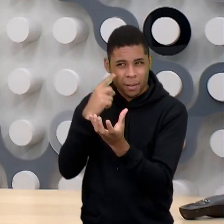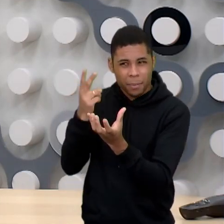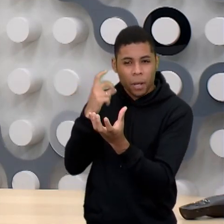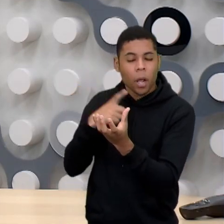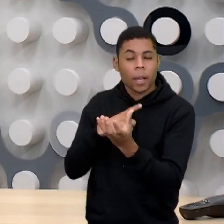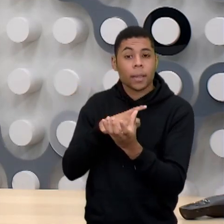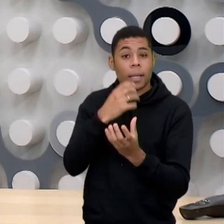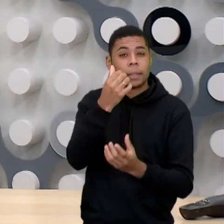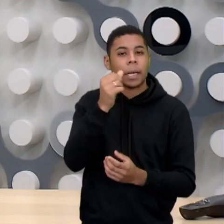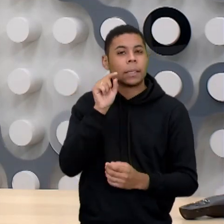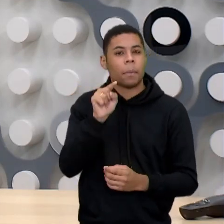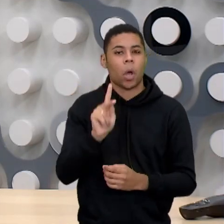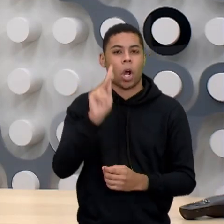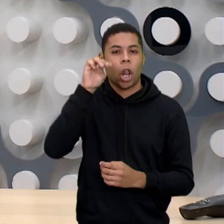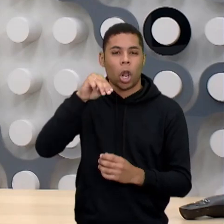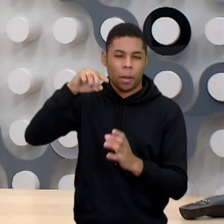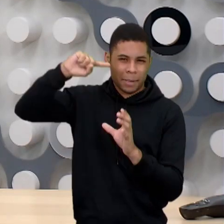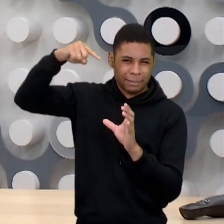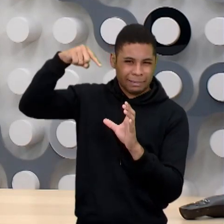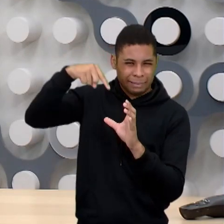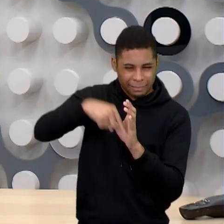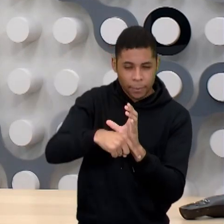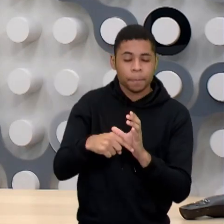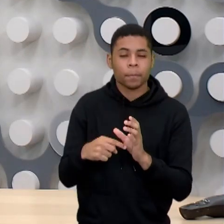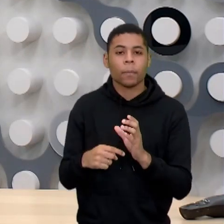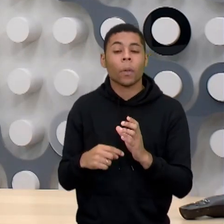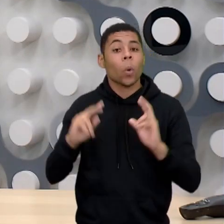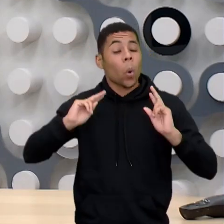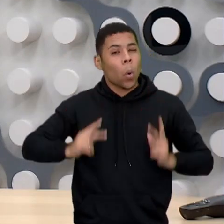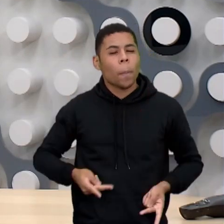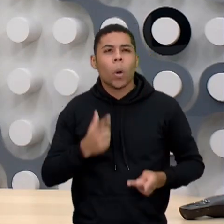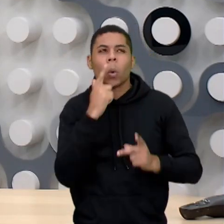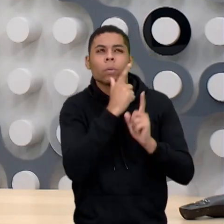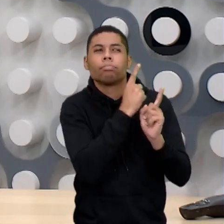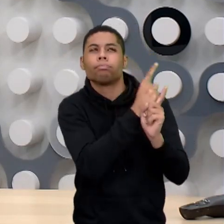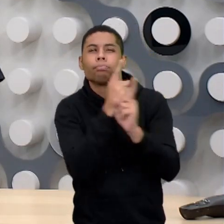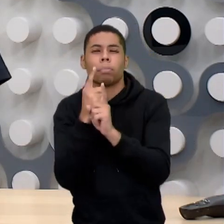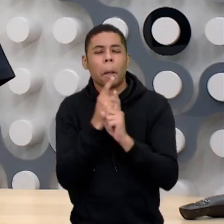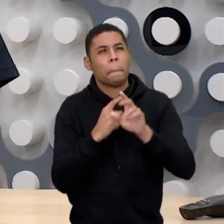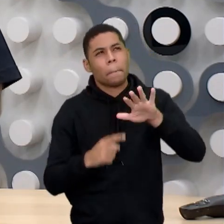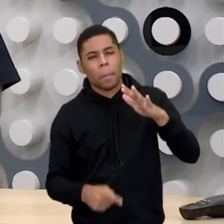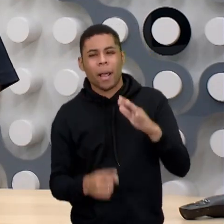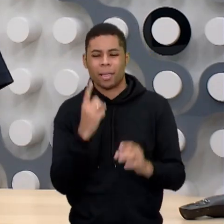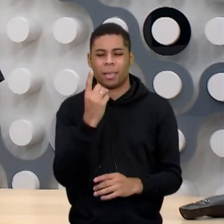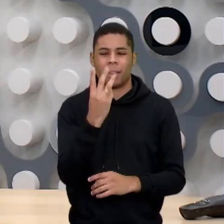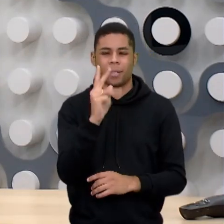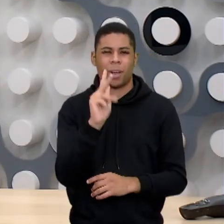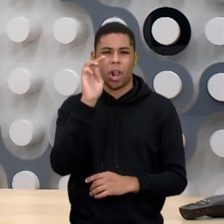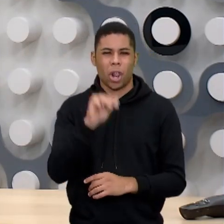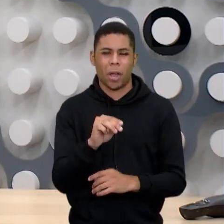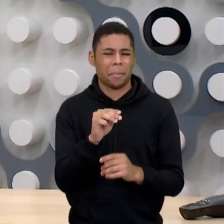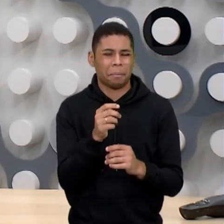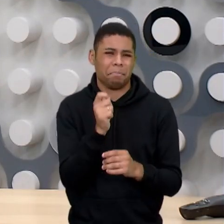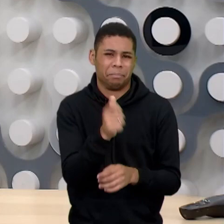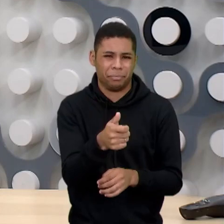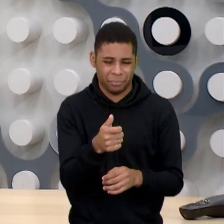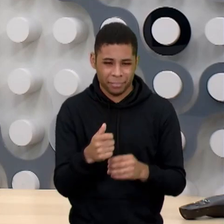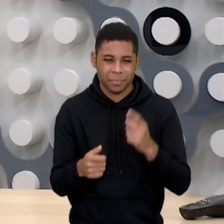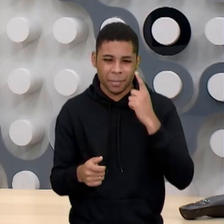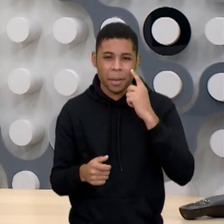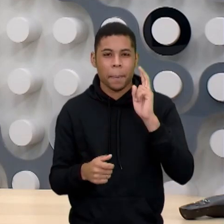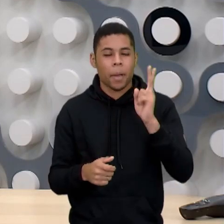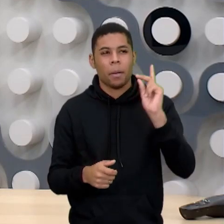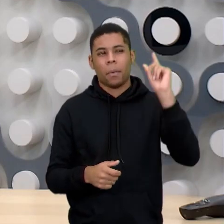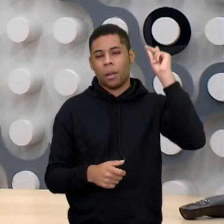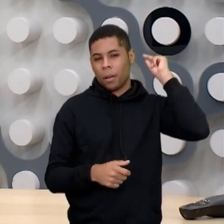de profundidade, né, o ser humano aí chegou a mais ou menos 13 quilômetros, né, isso lá na